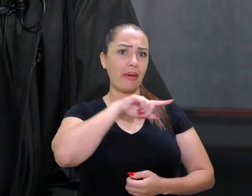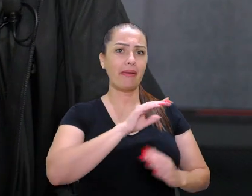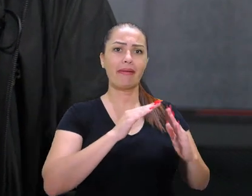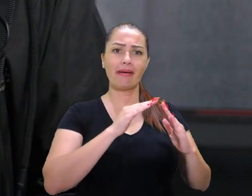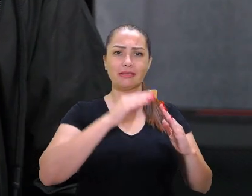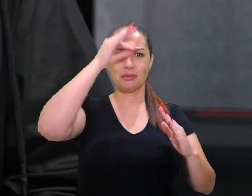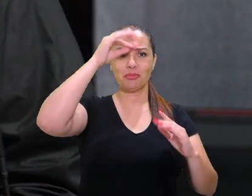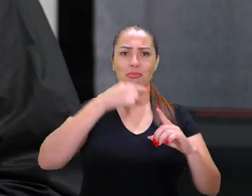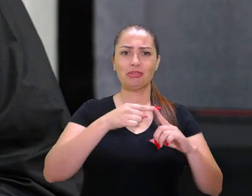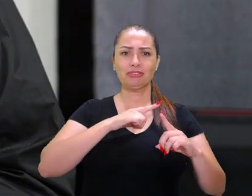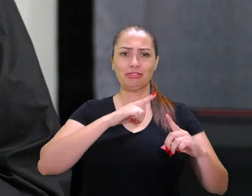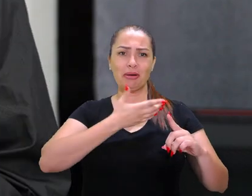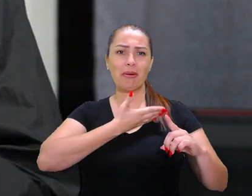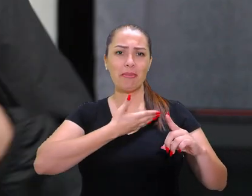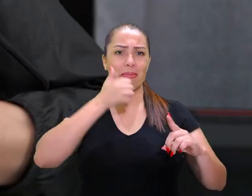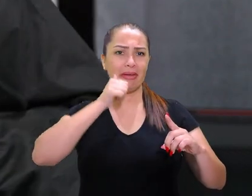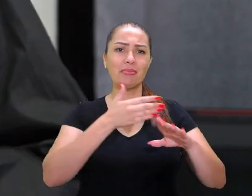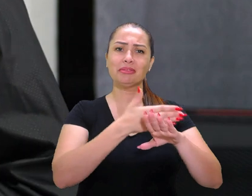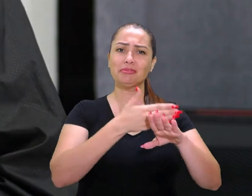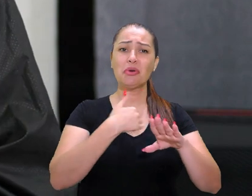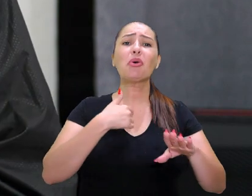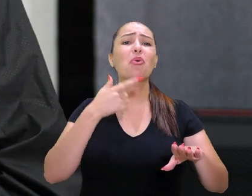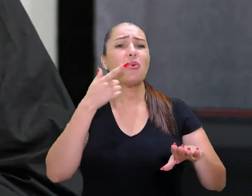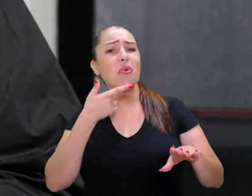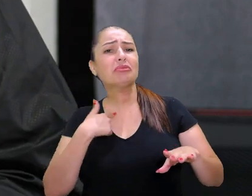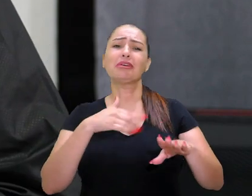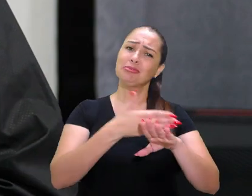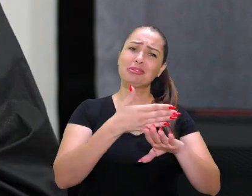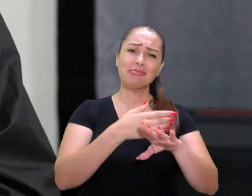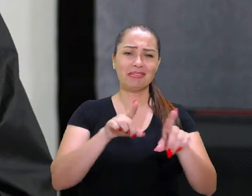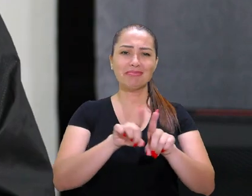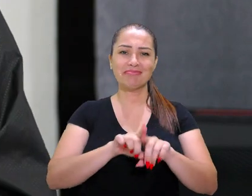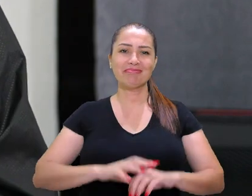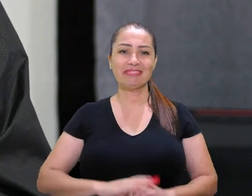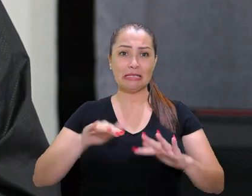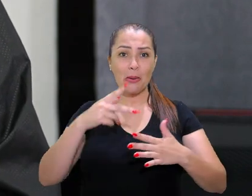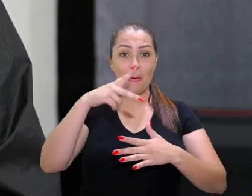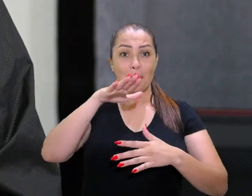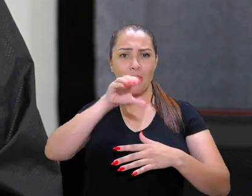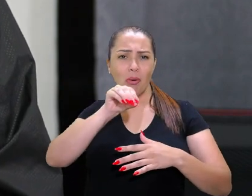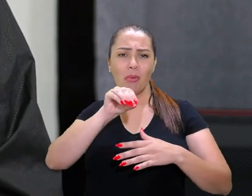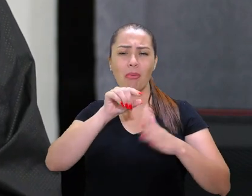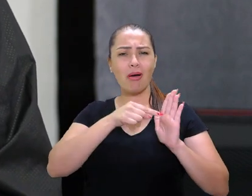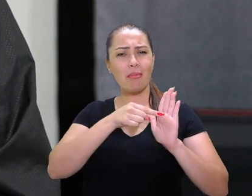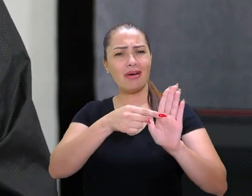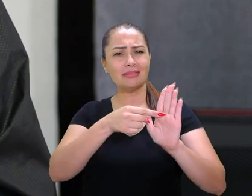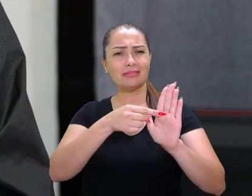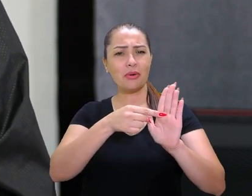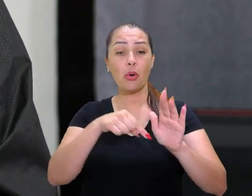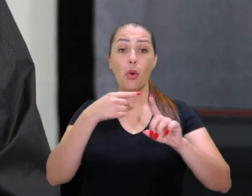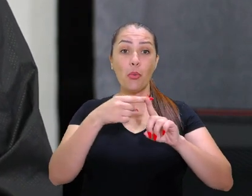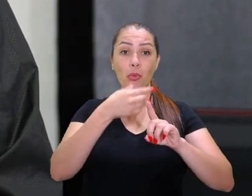porque eu tinha amigas que gostavam de ir na casa espírita e eu gostei de ir também, frequentar. Aí, quando o Paulo apareceu lá, porque ele